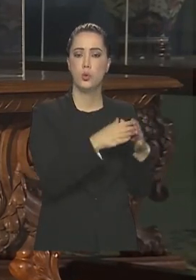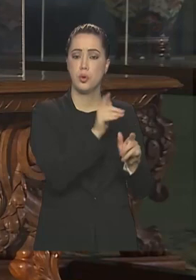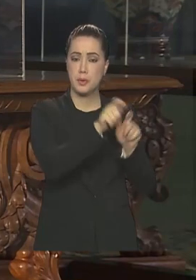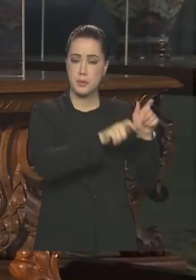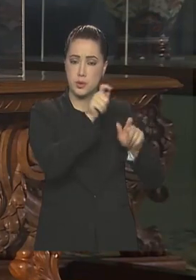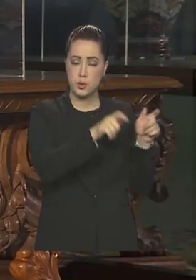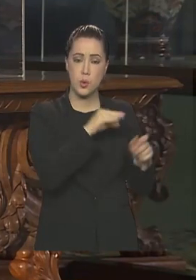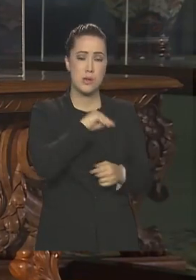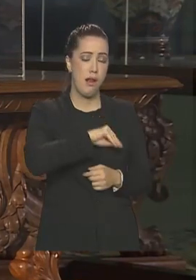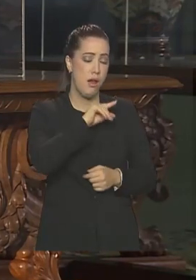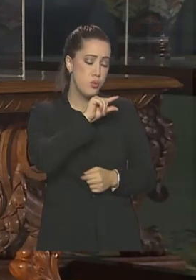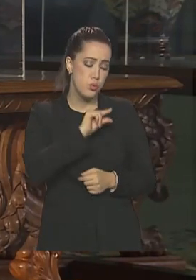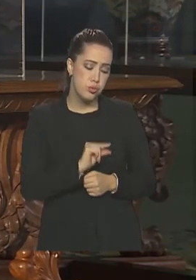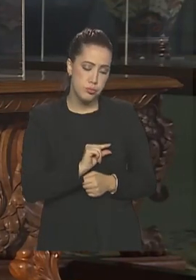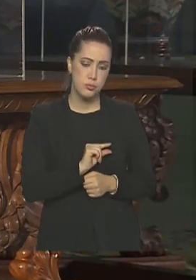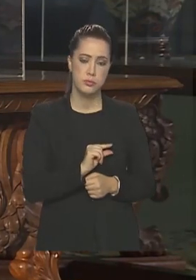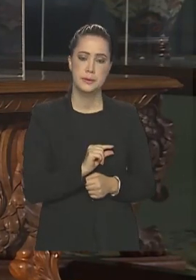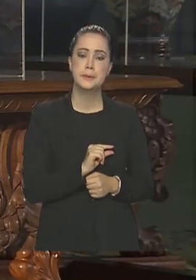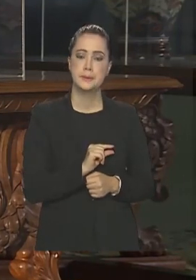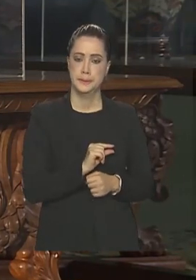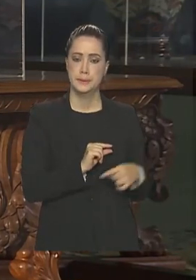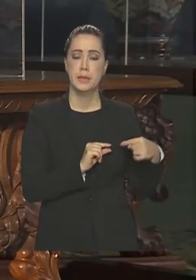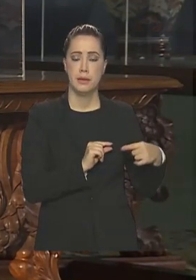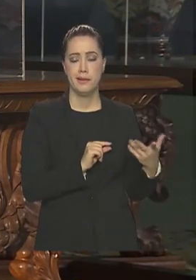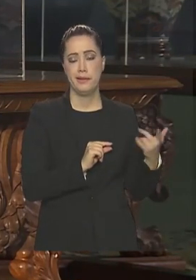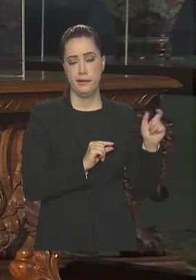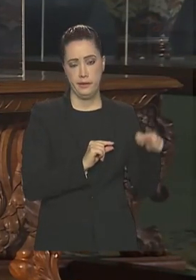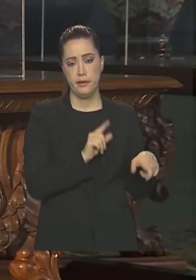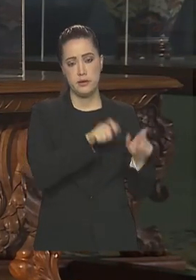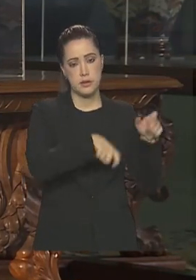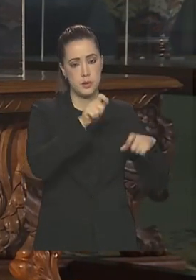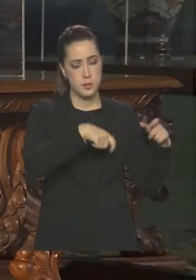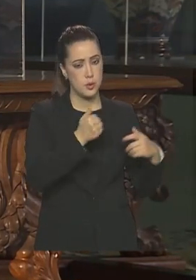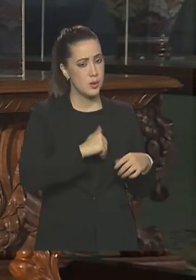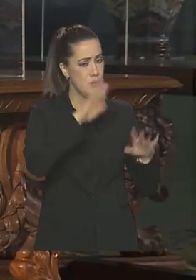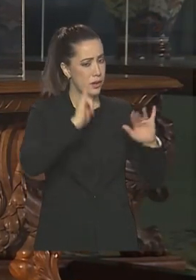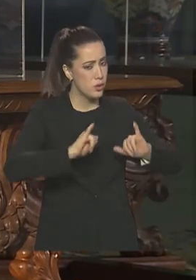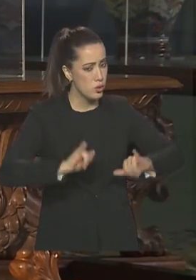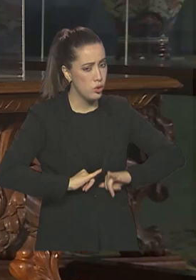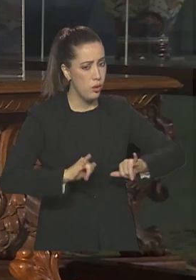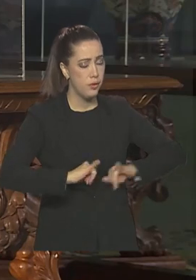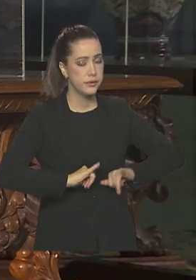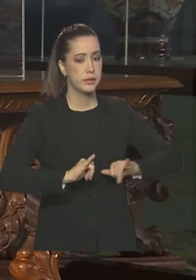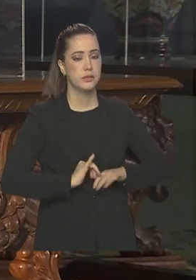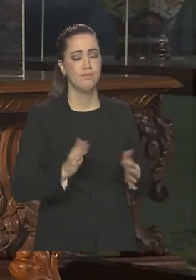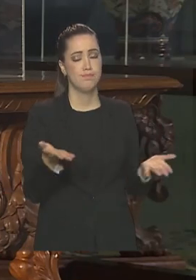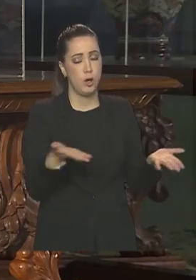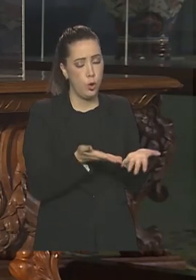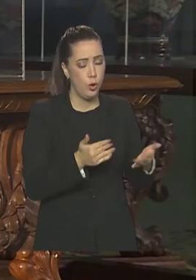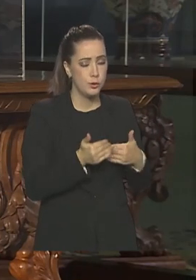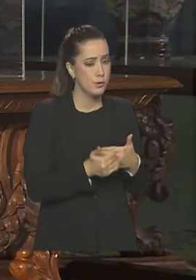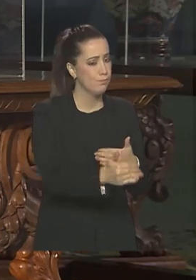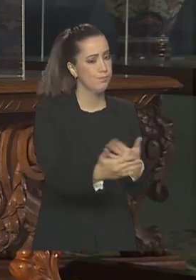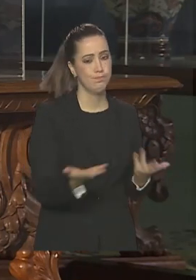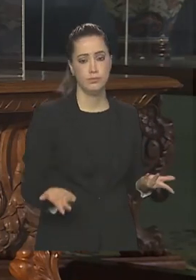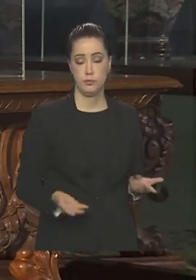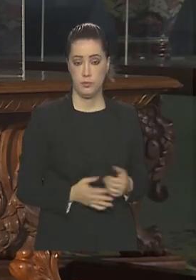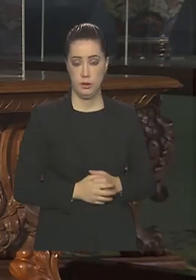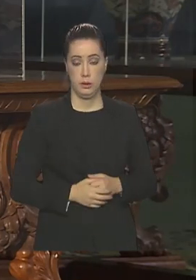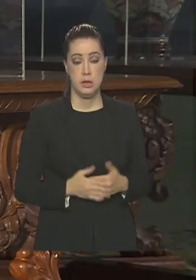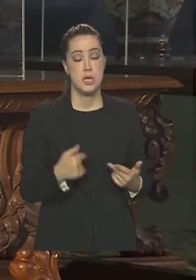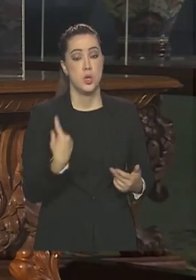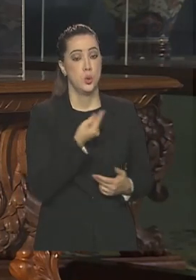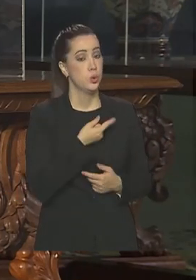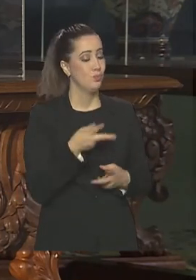de menor renda, que com certeza é a parte da população que mais sofre em tempos de pandemia. E com isso,